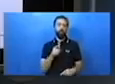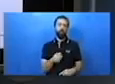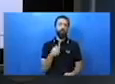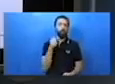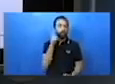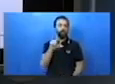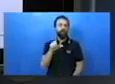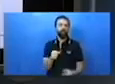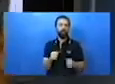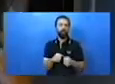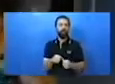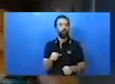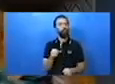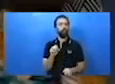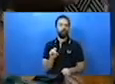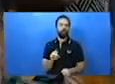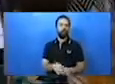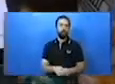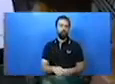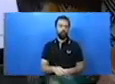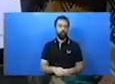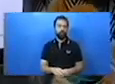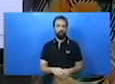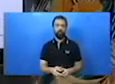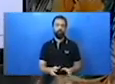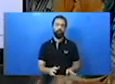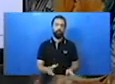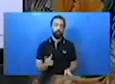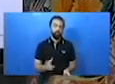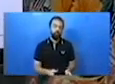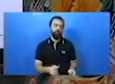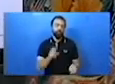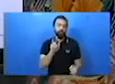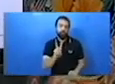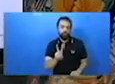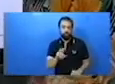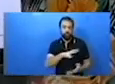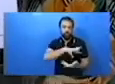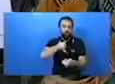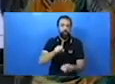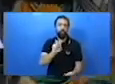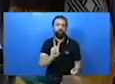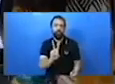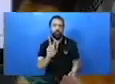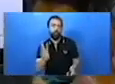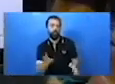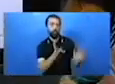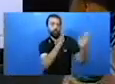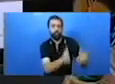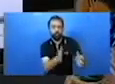fazer. Vou pegar o 24, vou dividir pelo de baixo, pelo denominador.